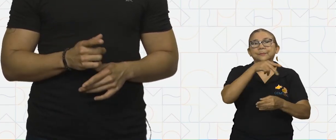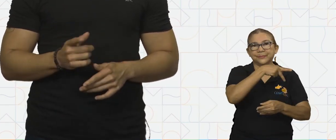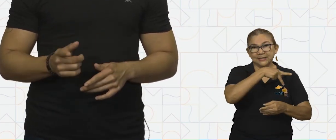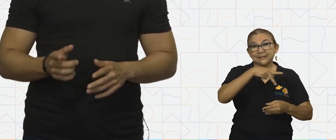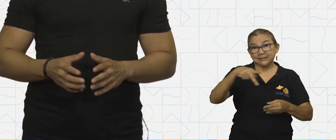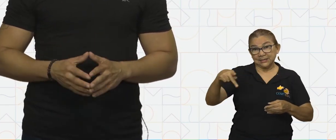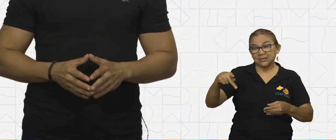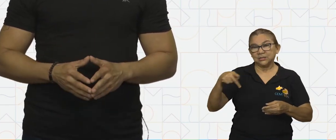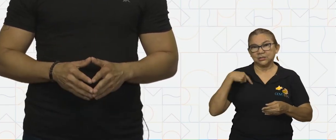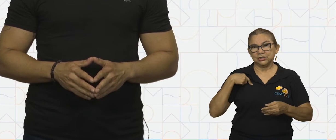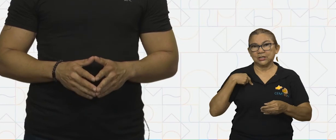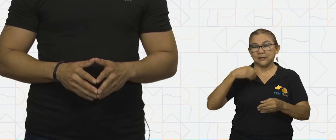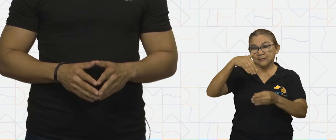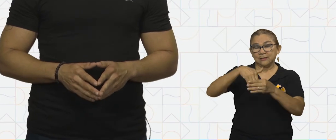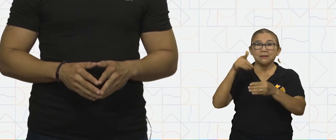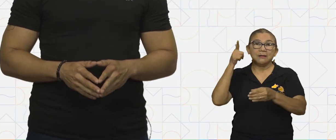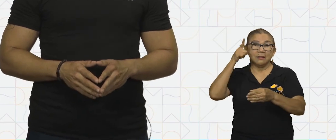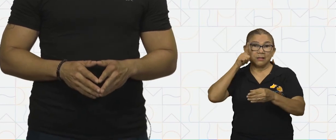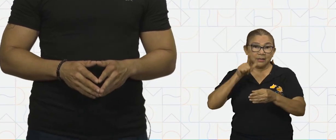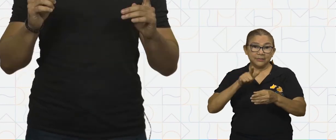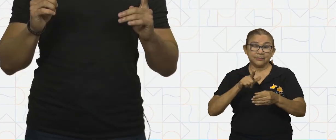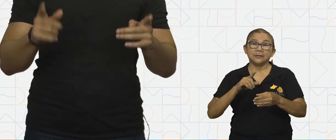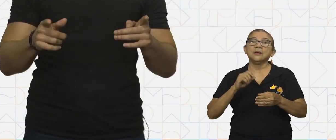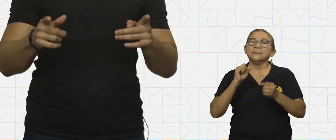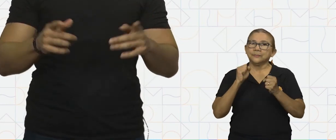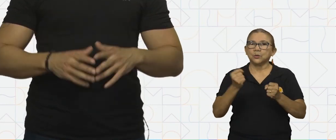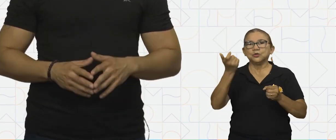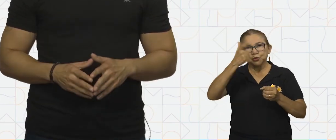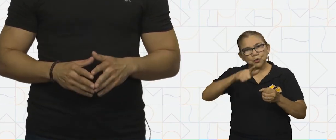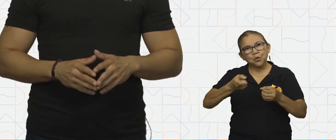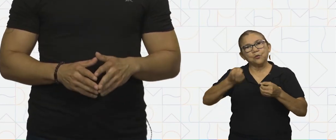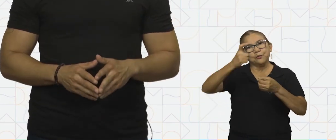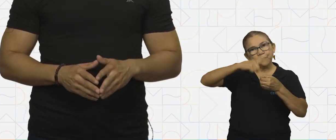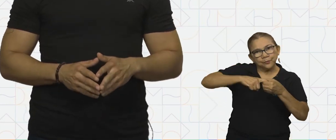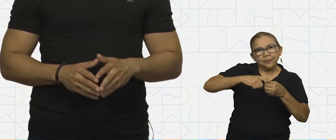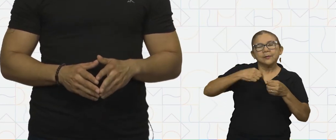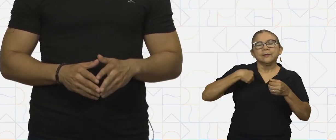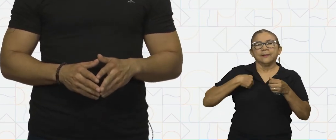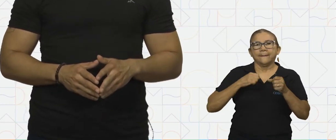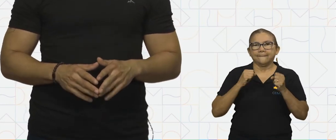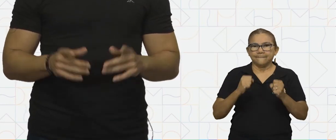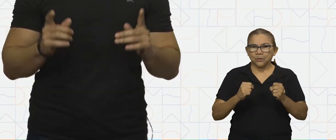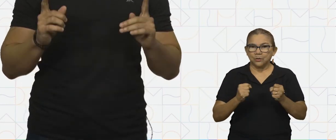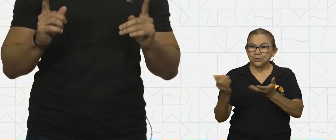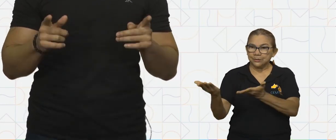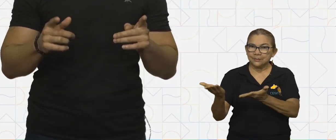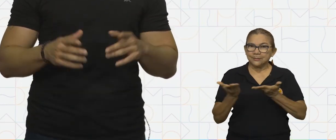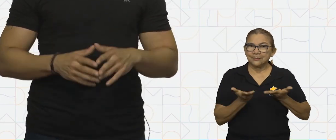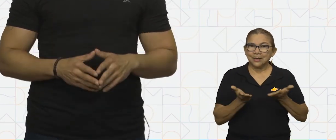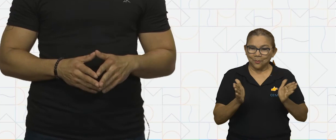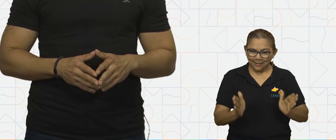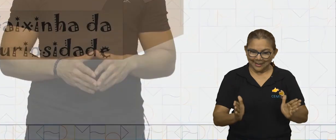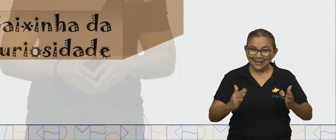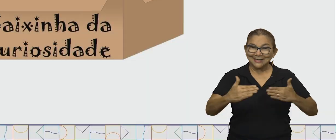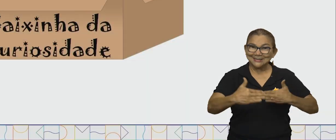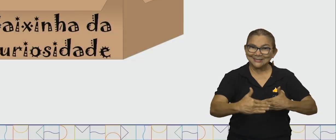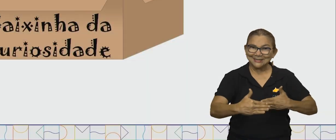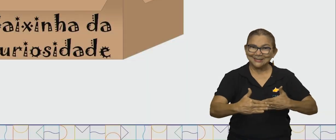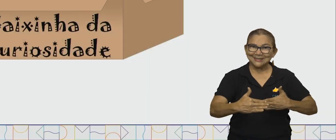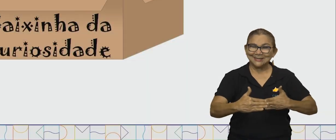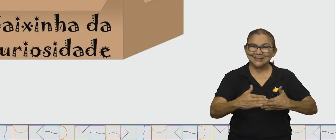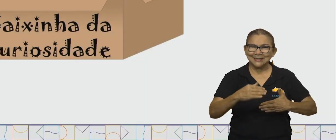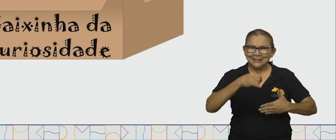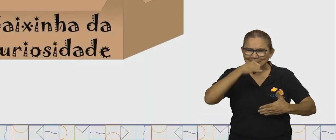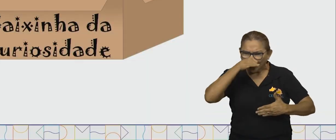o cargo eletivo tem direito a uma reeleição. E claro que eu não podia deixar de trazer ela, a caixinha da curiosidade.